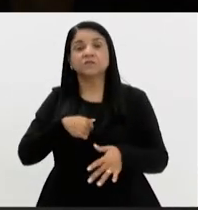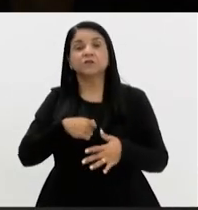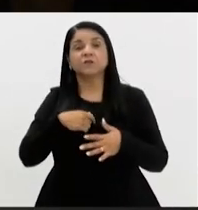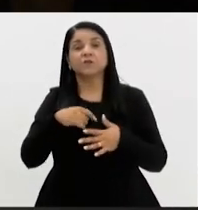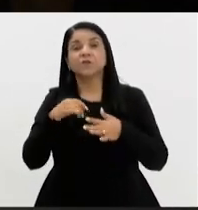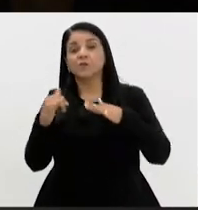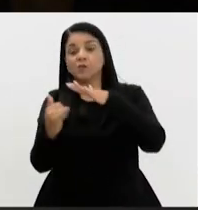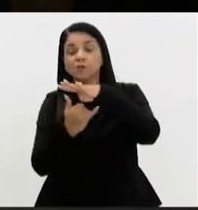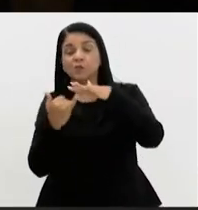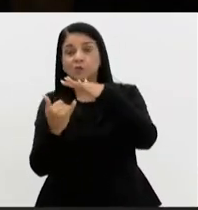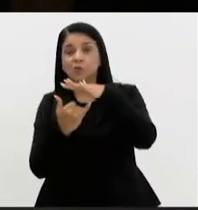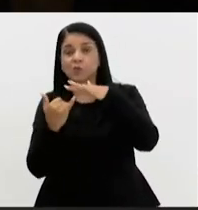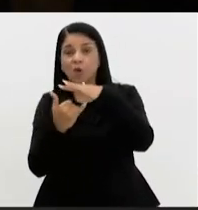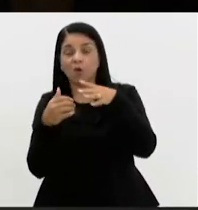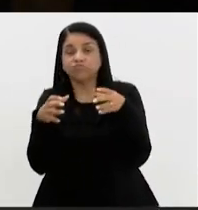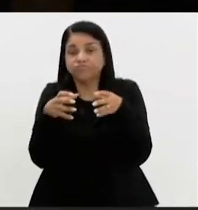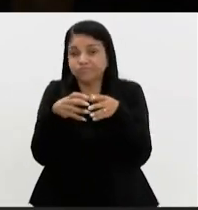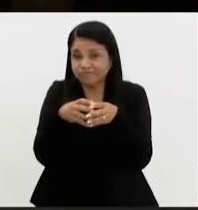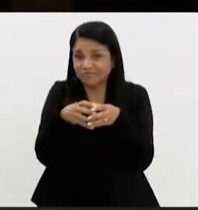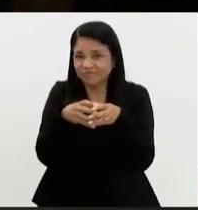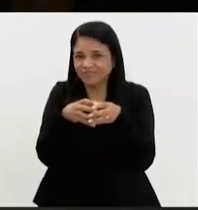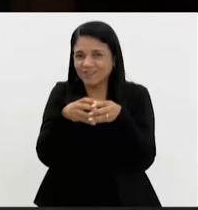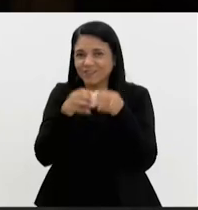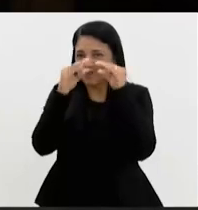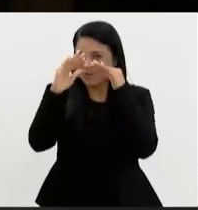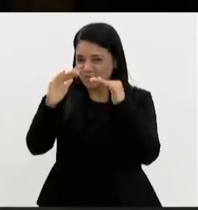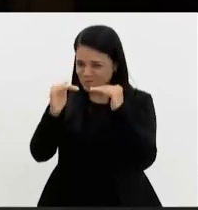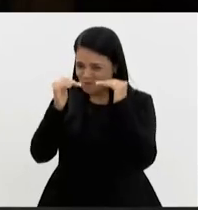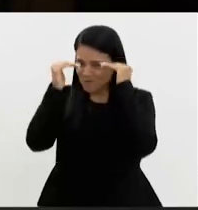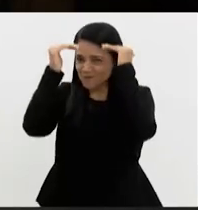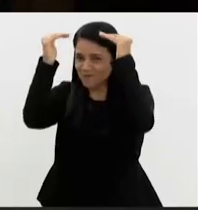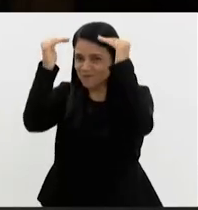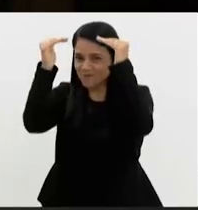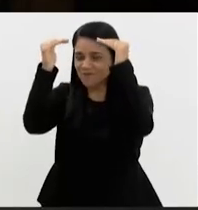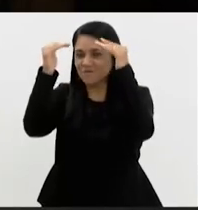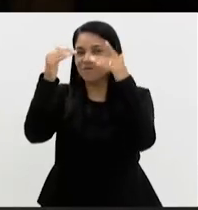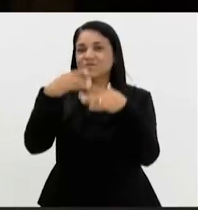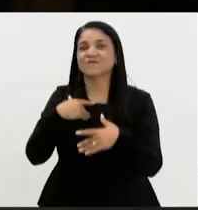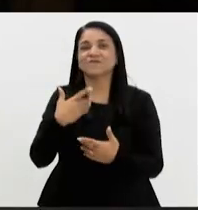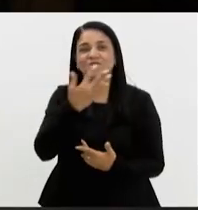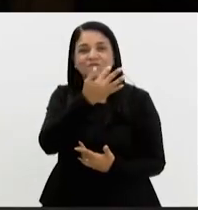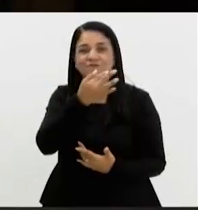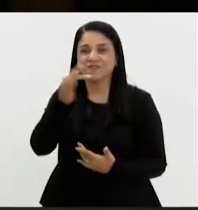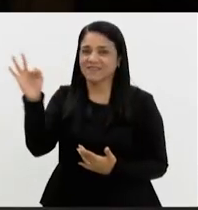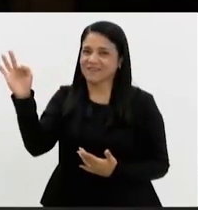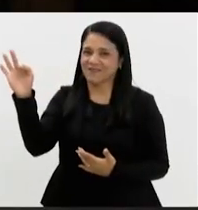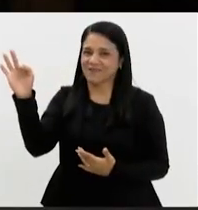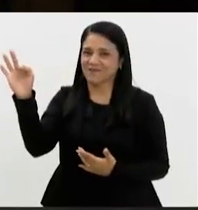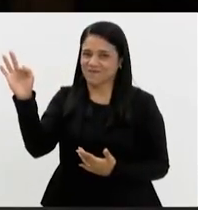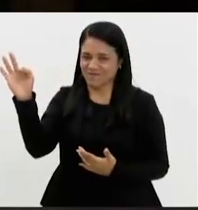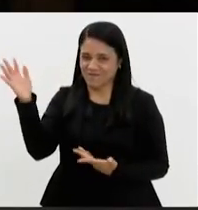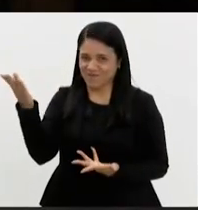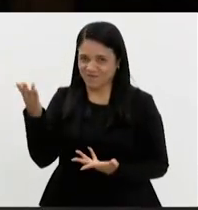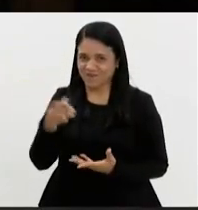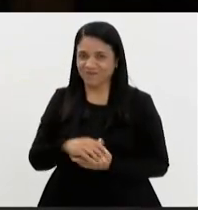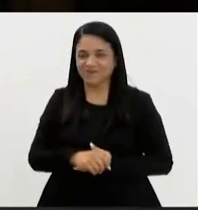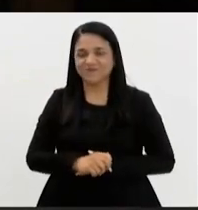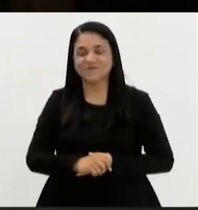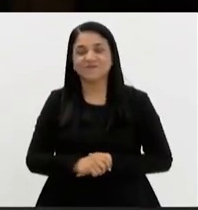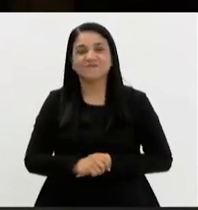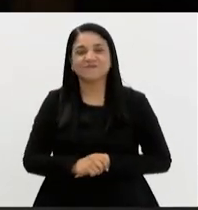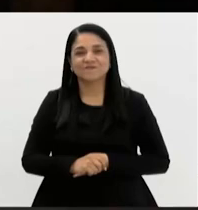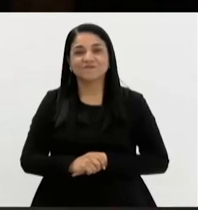cúpula o Supremo Tribunal Federal então nós incorporamos tudo isso agora embora